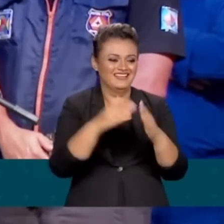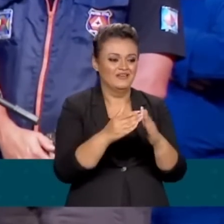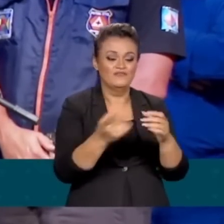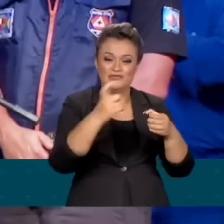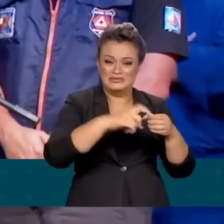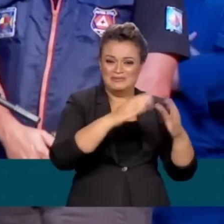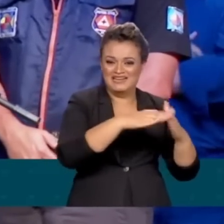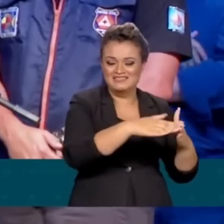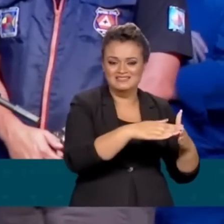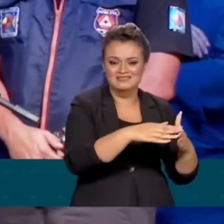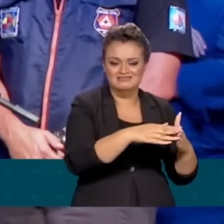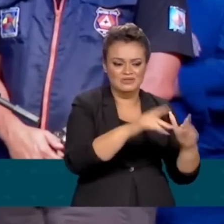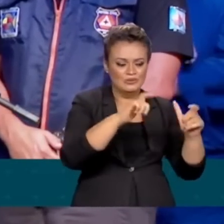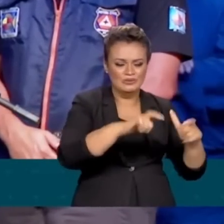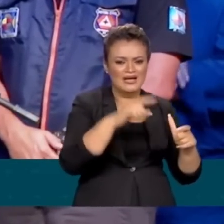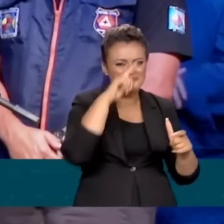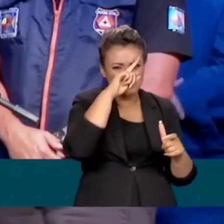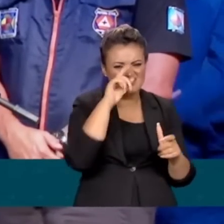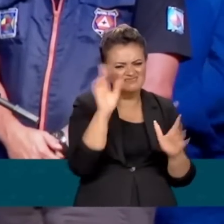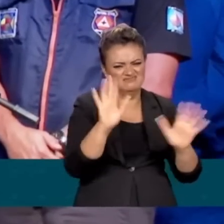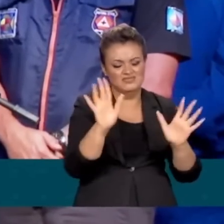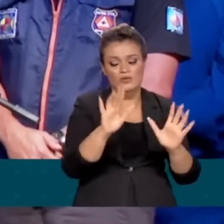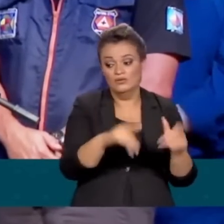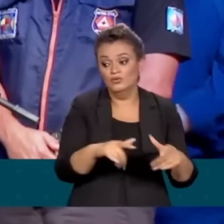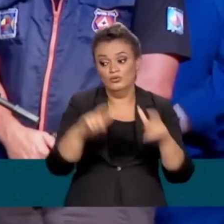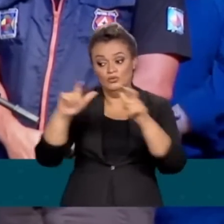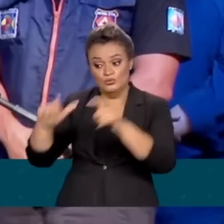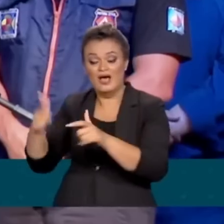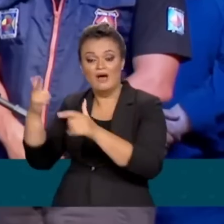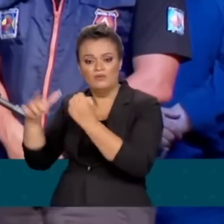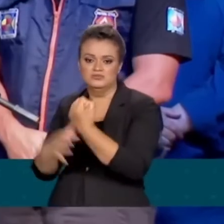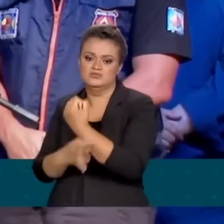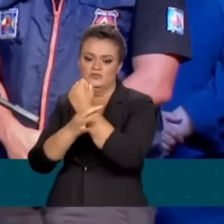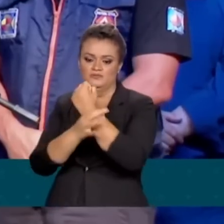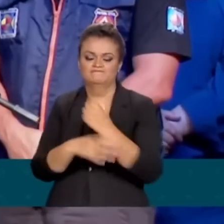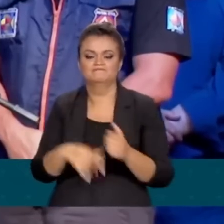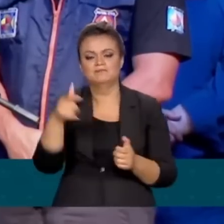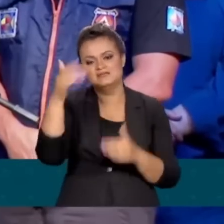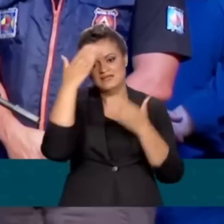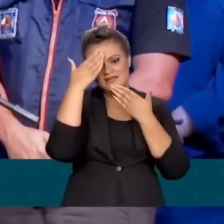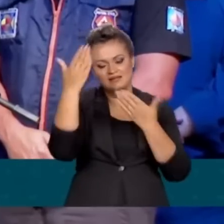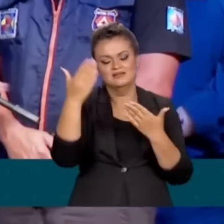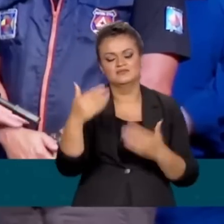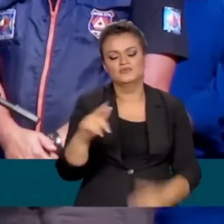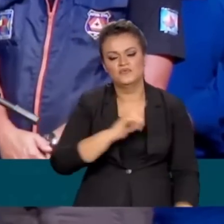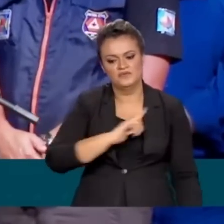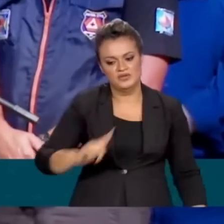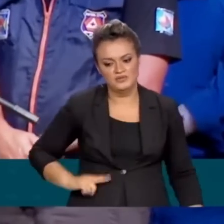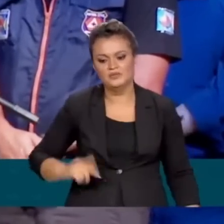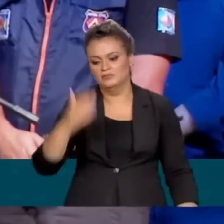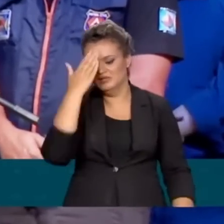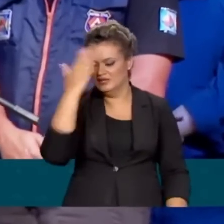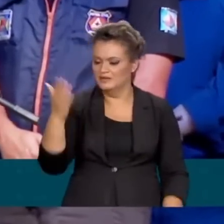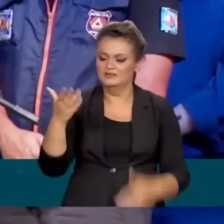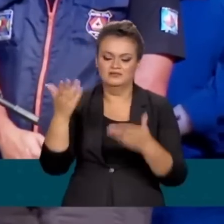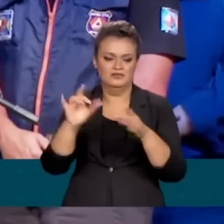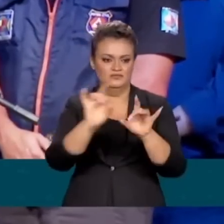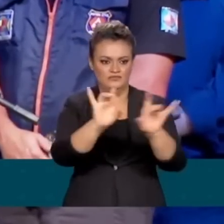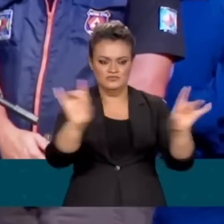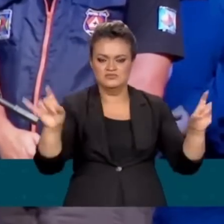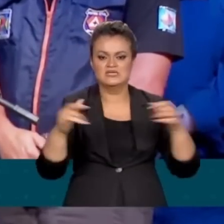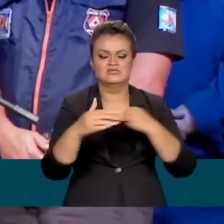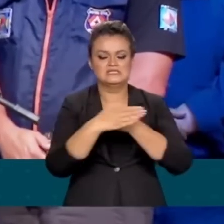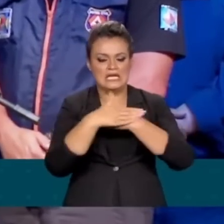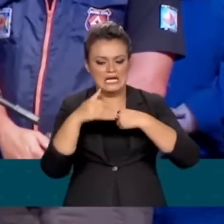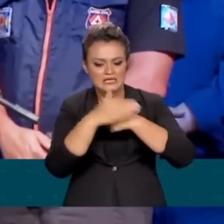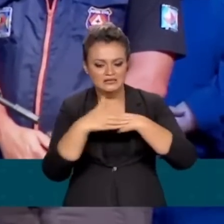do Povo Sebastião mas eu queria agradecer a imprensa agradecer ao Governador agradecer a prefeito pelo carinho